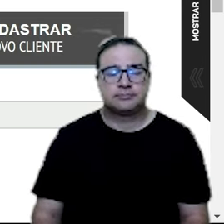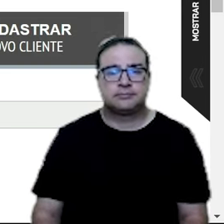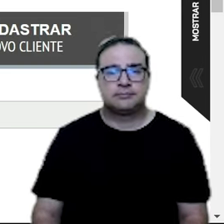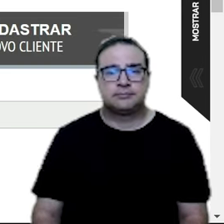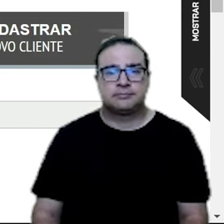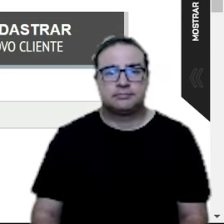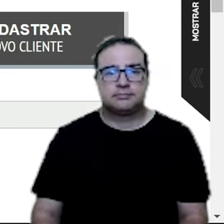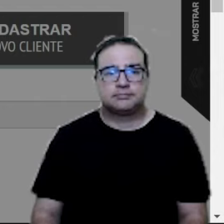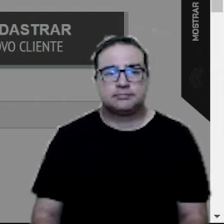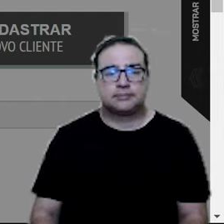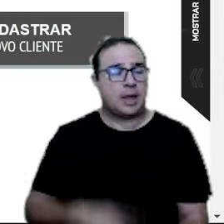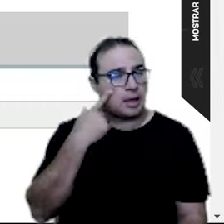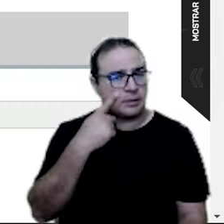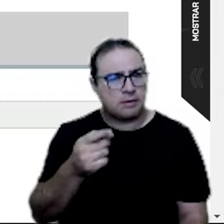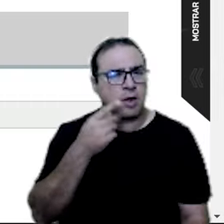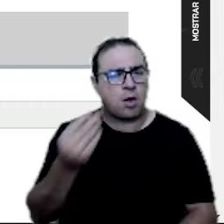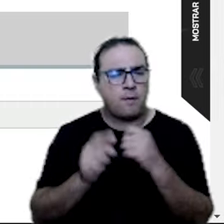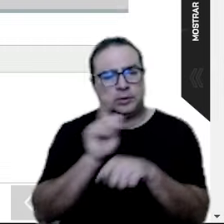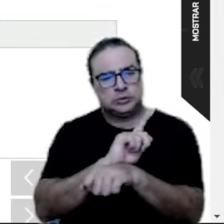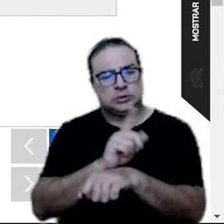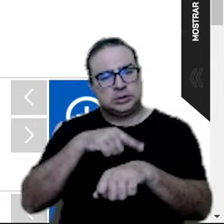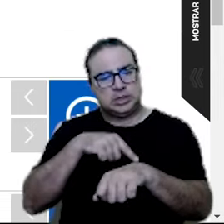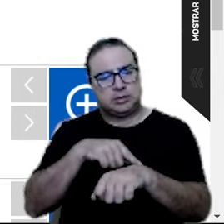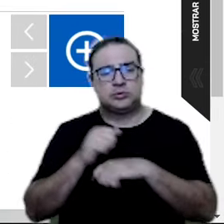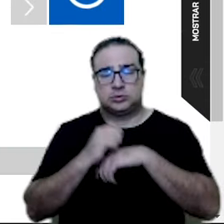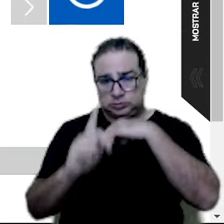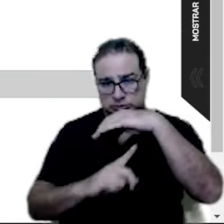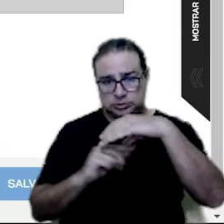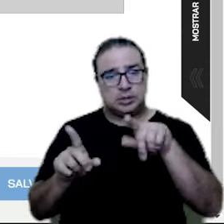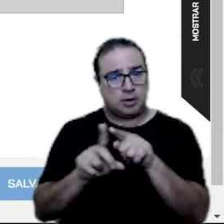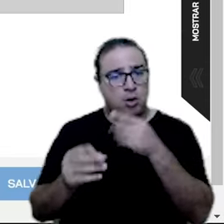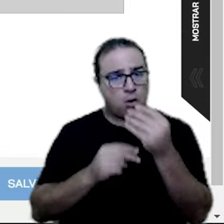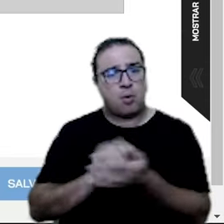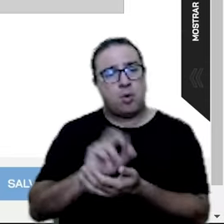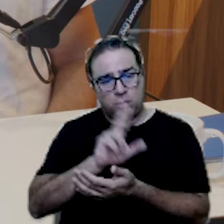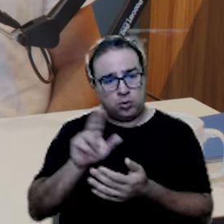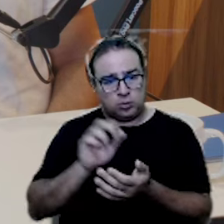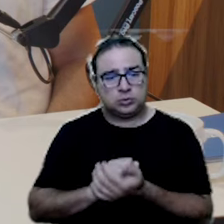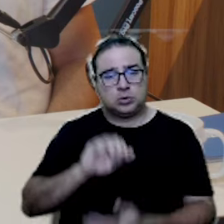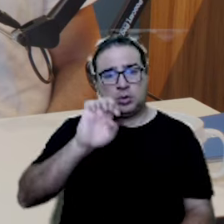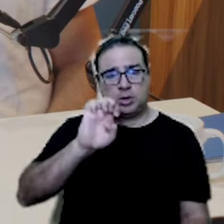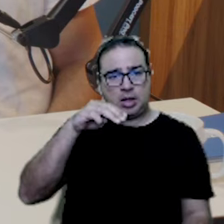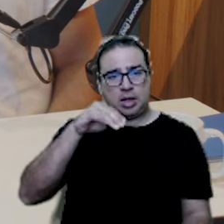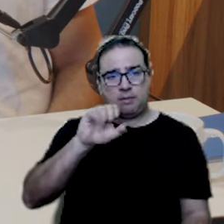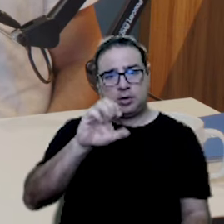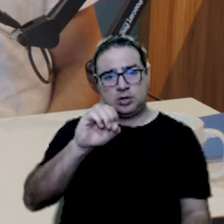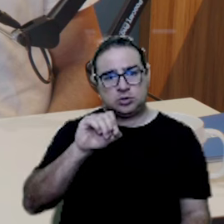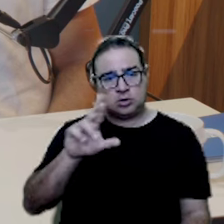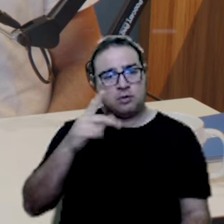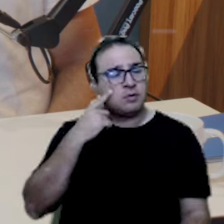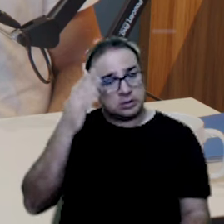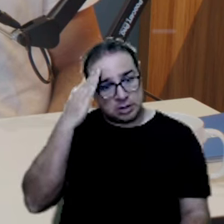homologação é interessante ver até a gestão do tempo desse cente dos nossos clientes né que utilizam o emissor porque aí